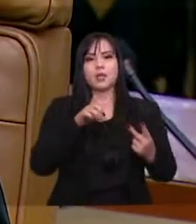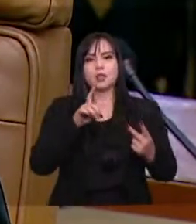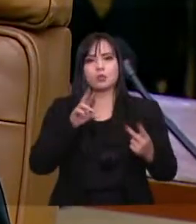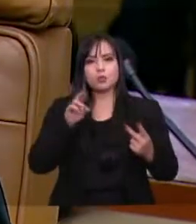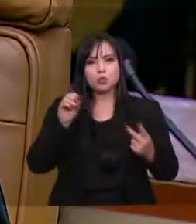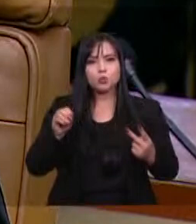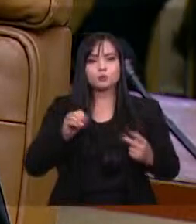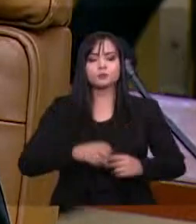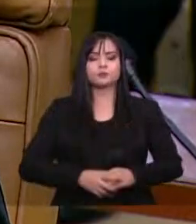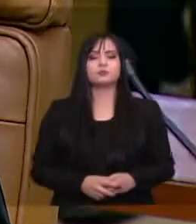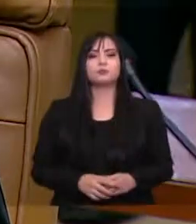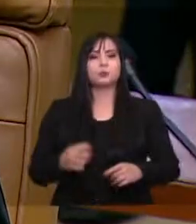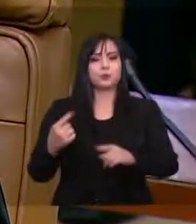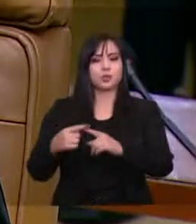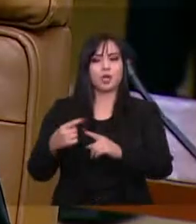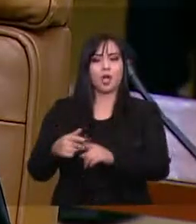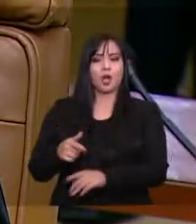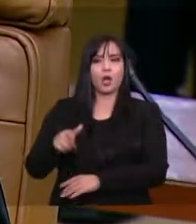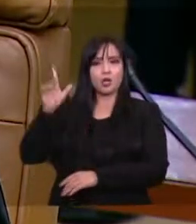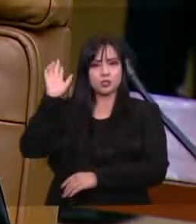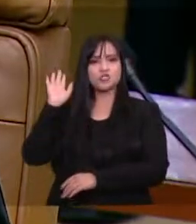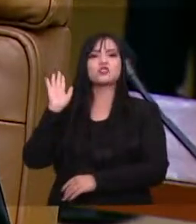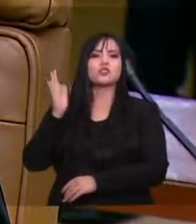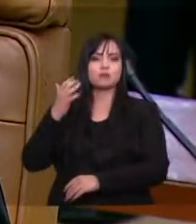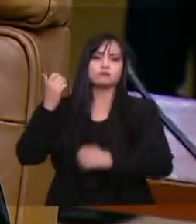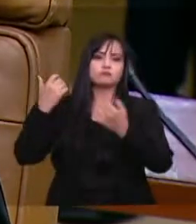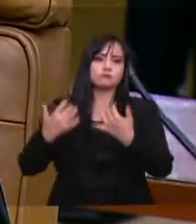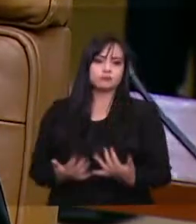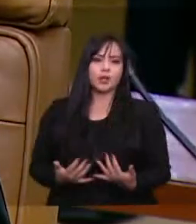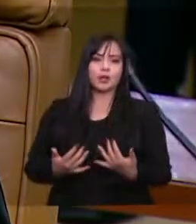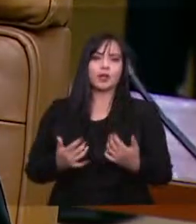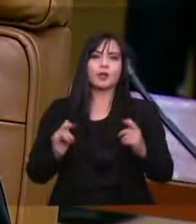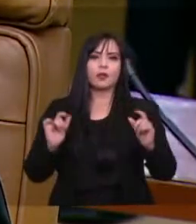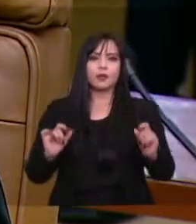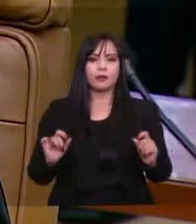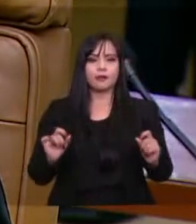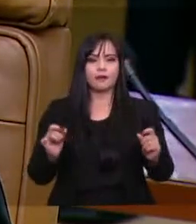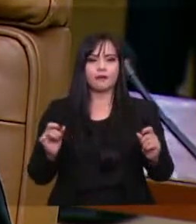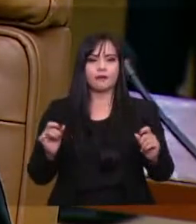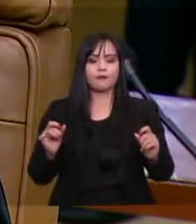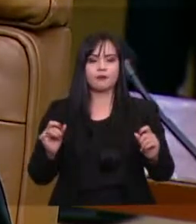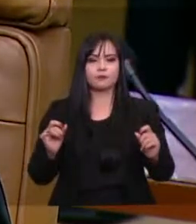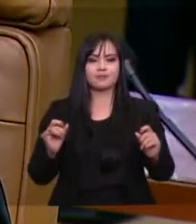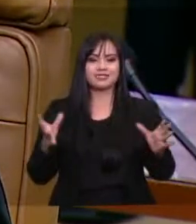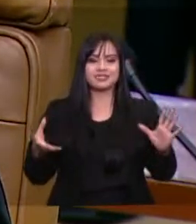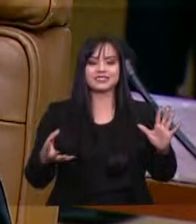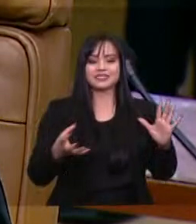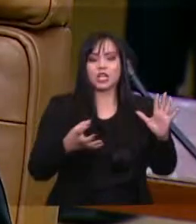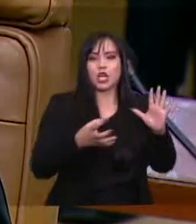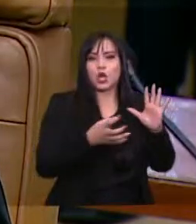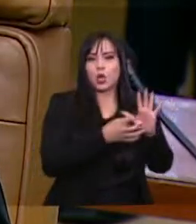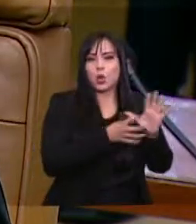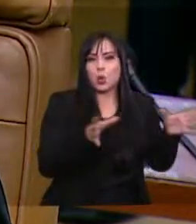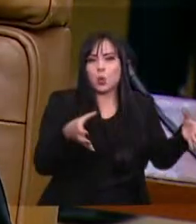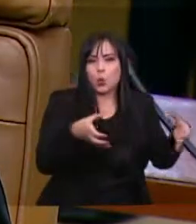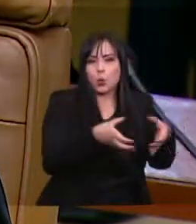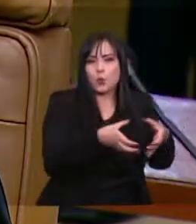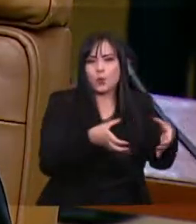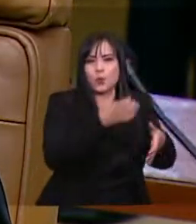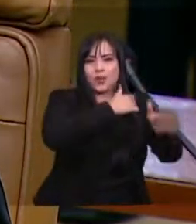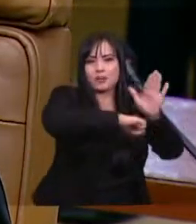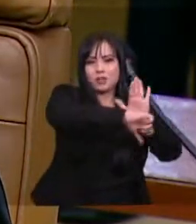de Leonir Ramos pois como antes ressaltei trata-se de filiação ao grupo criminoso por parte de quem